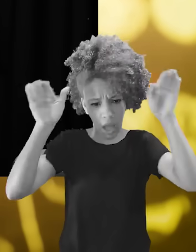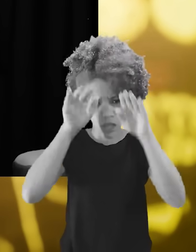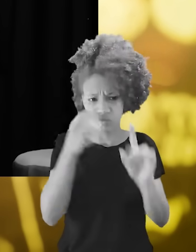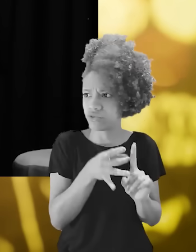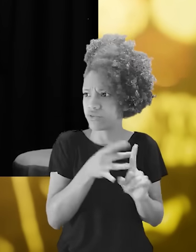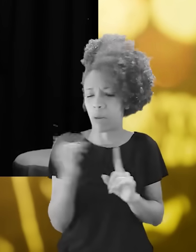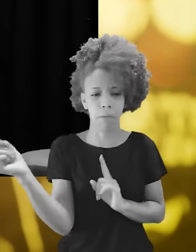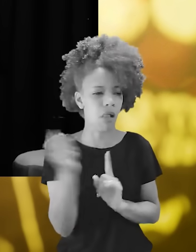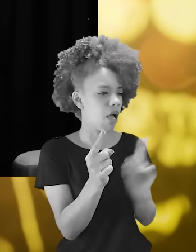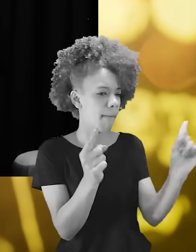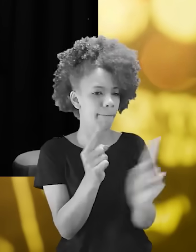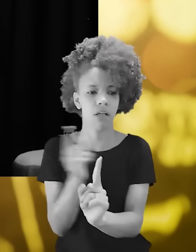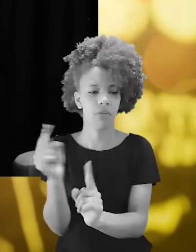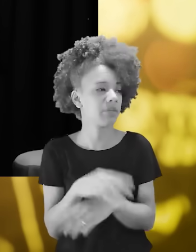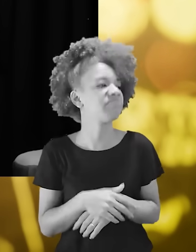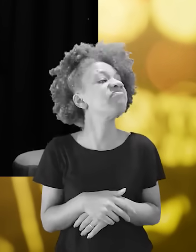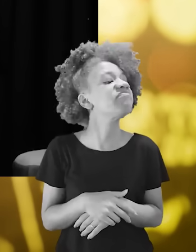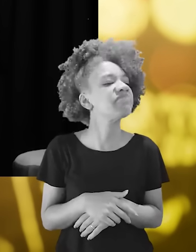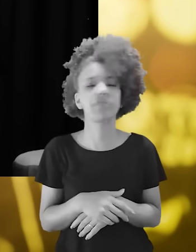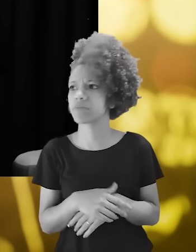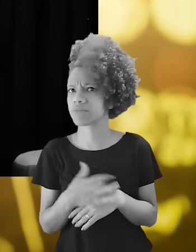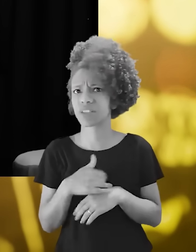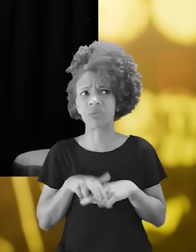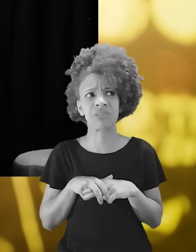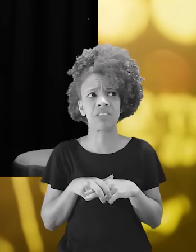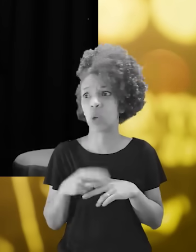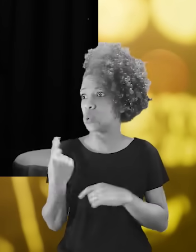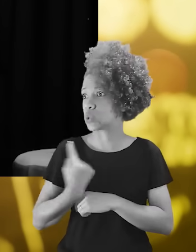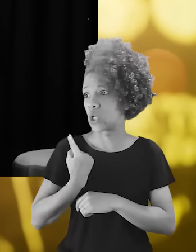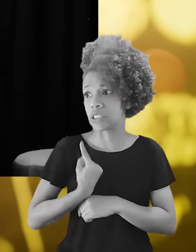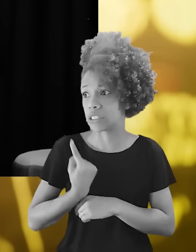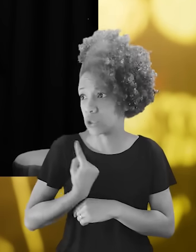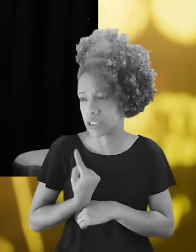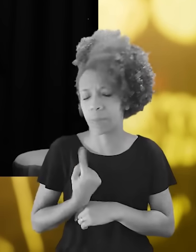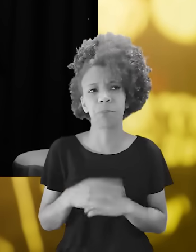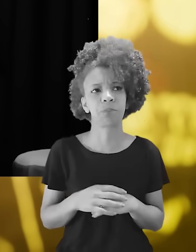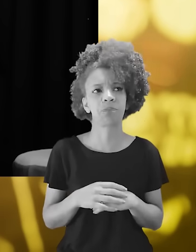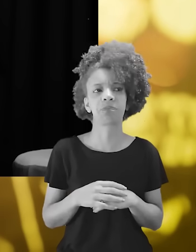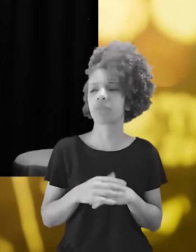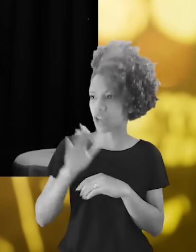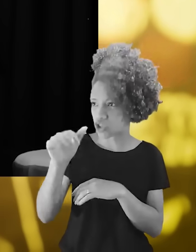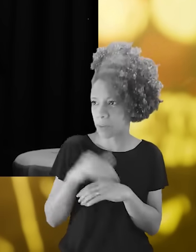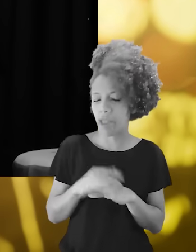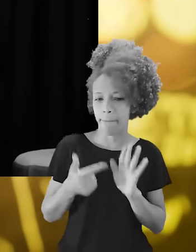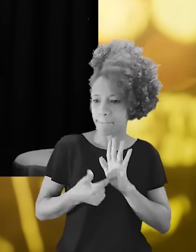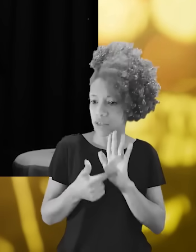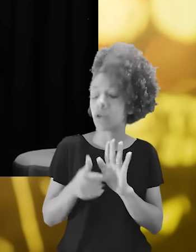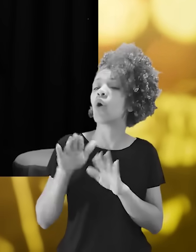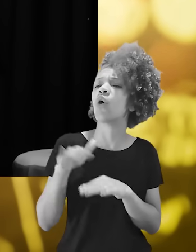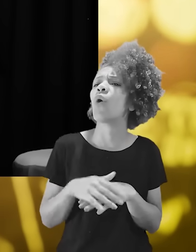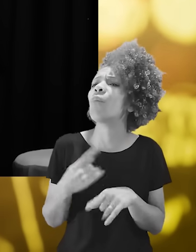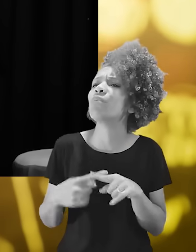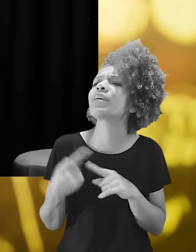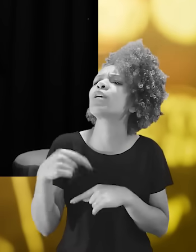assim os policiais passavam fazia gracinha comigo tipo eu tava sozinha lá sabe aí eu fui chamei apareceu uma mulher e falei assim ô meha